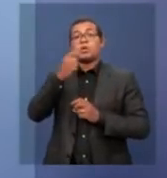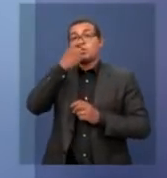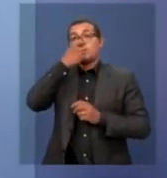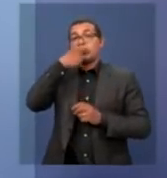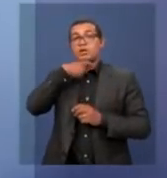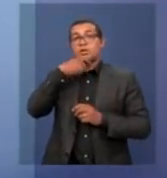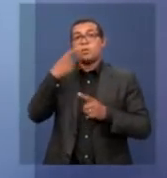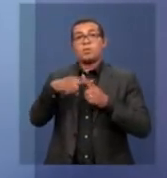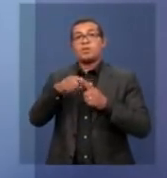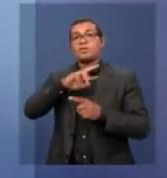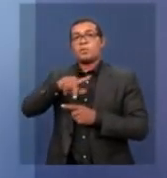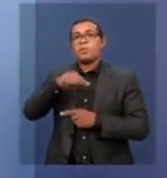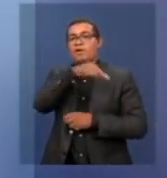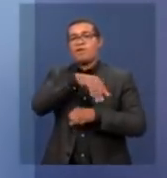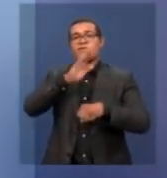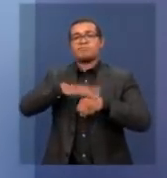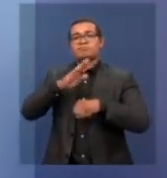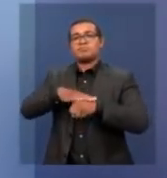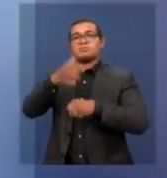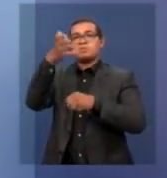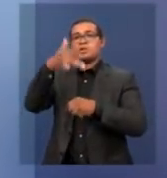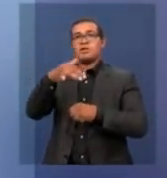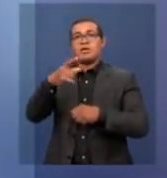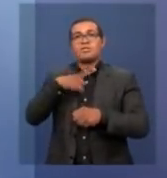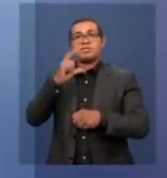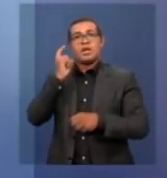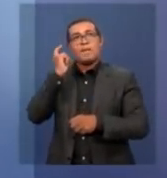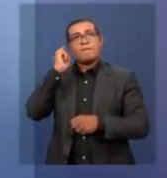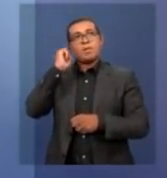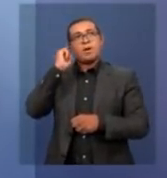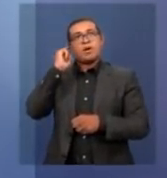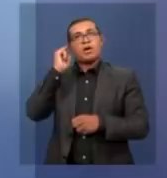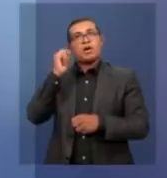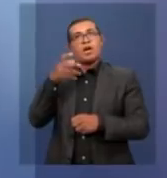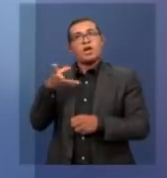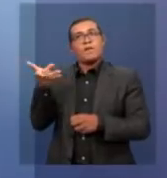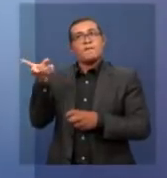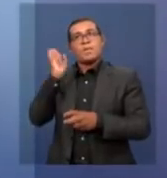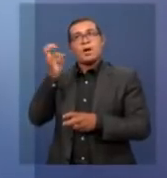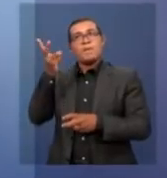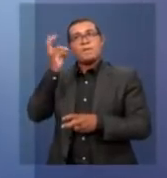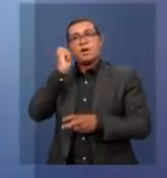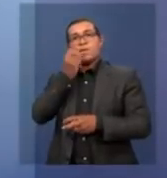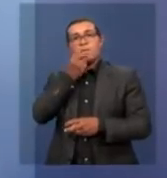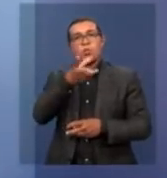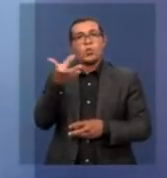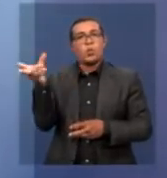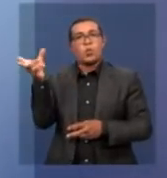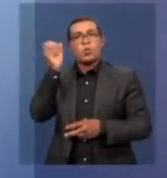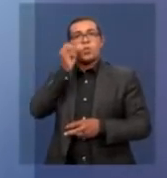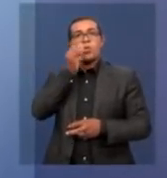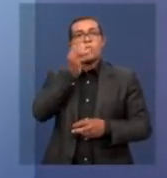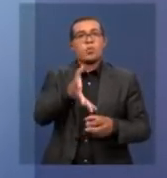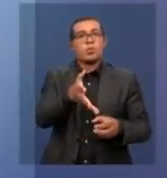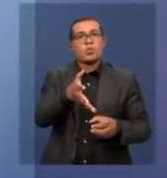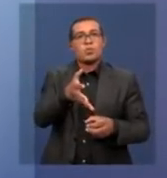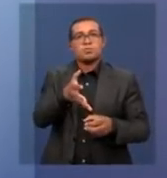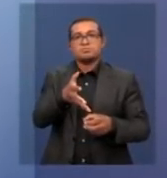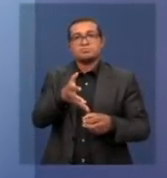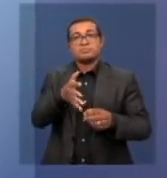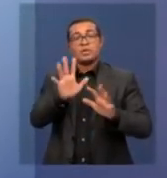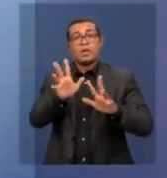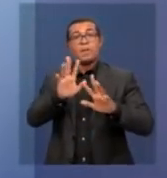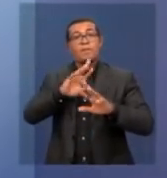porque não é ele que fala tem um ponto no ouvido dele ele fala como um ventríloco repetindo que manda ele falar tá certo e